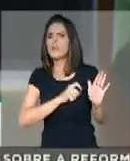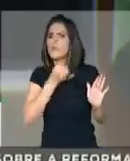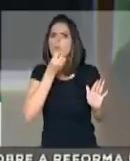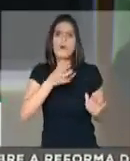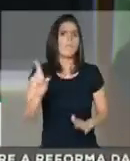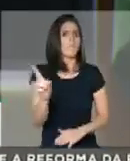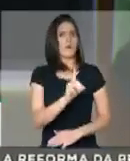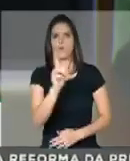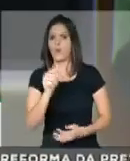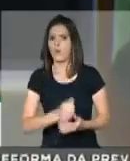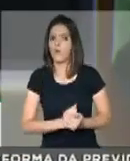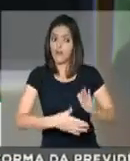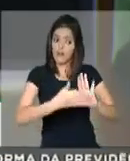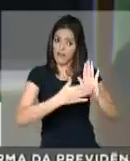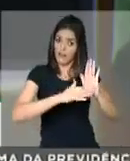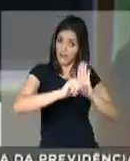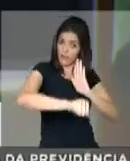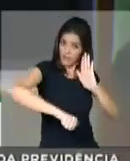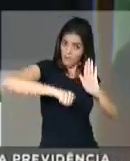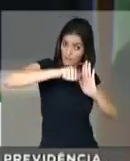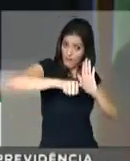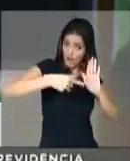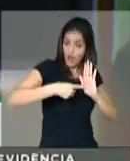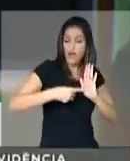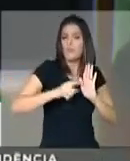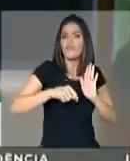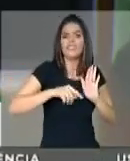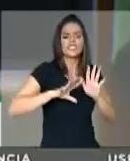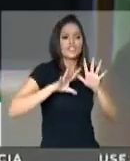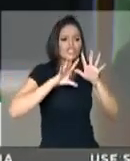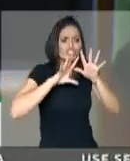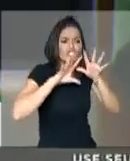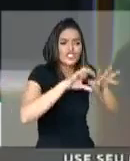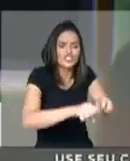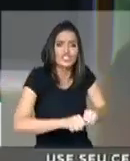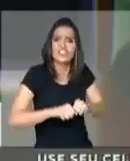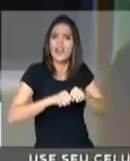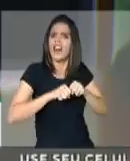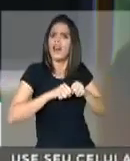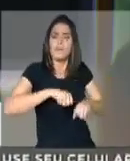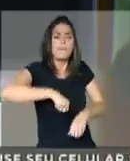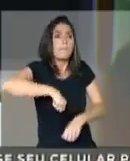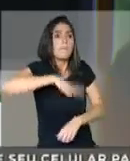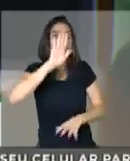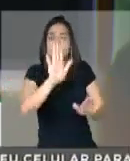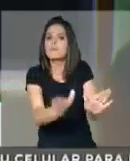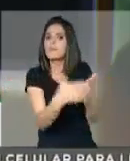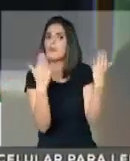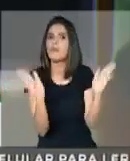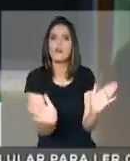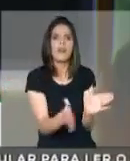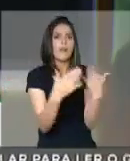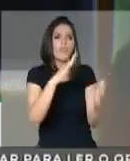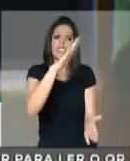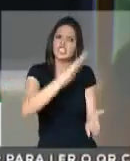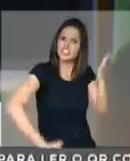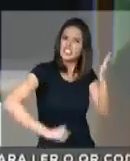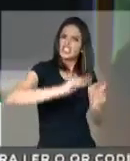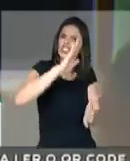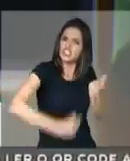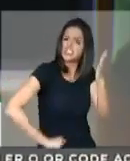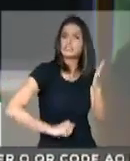maldita, uma reforma que retira dos mais pobres da Previdência Social, uma reforma que